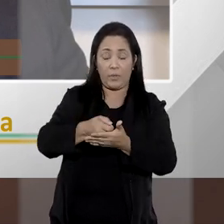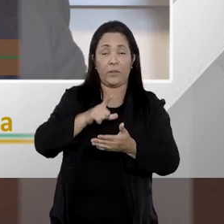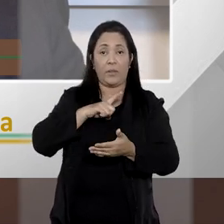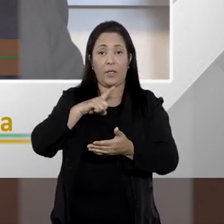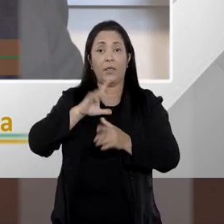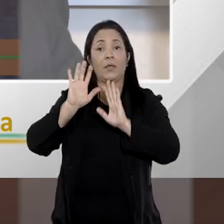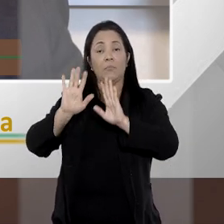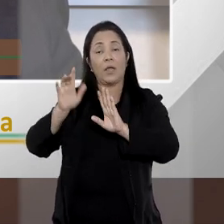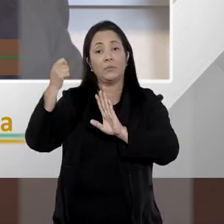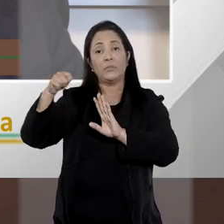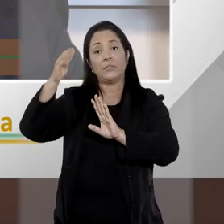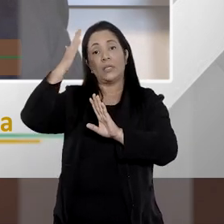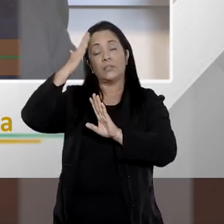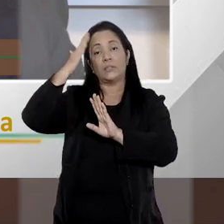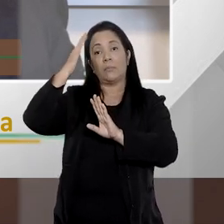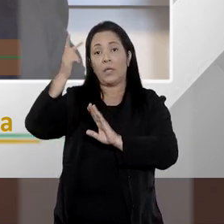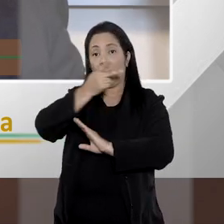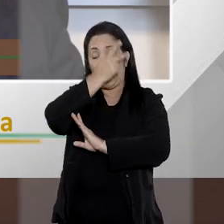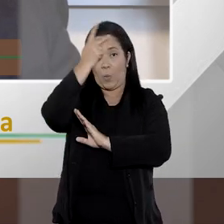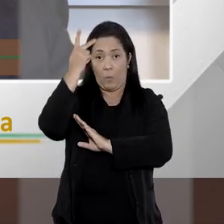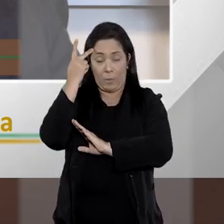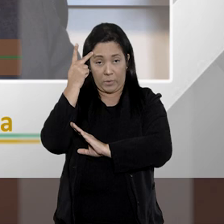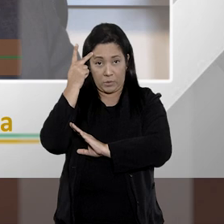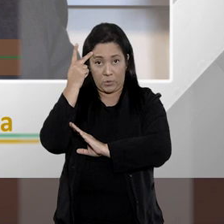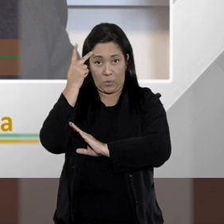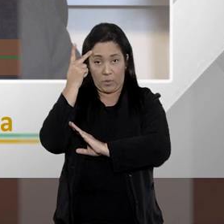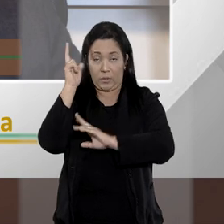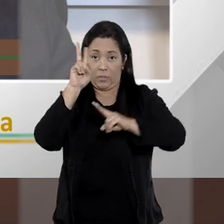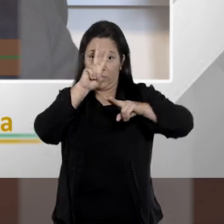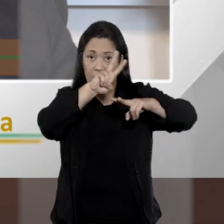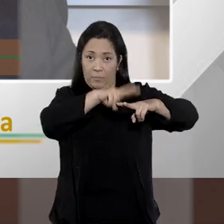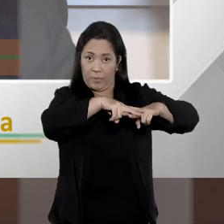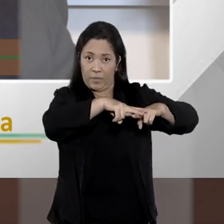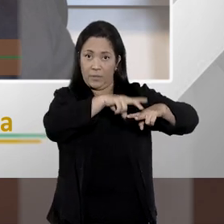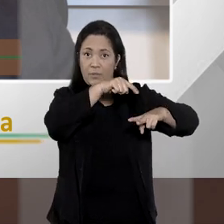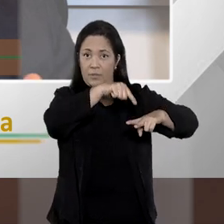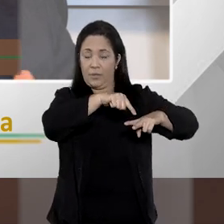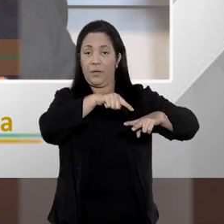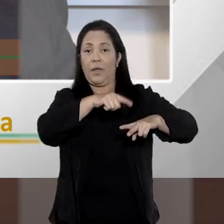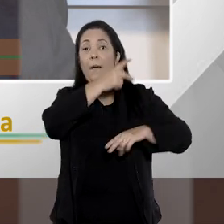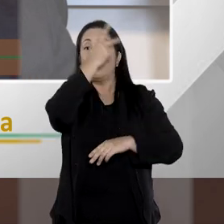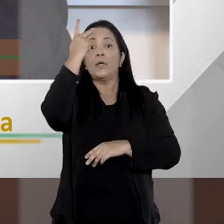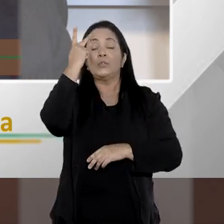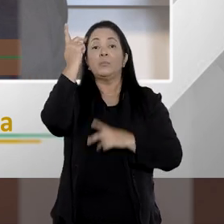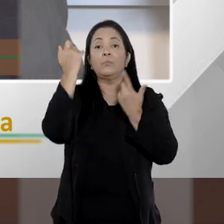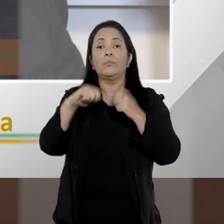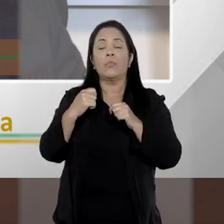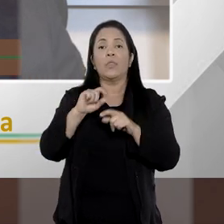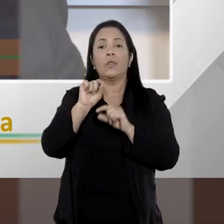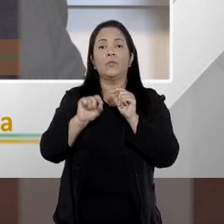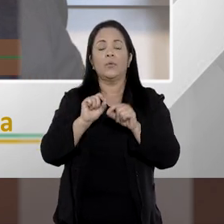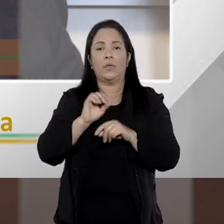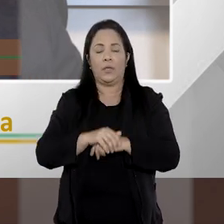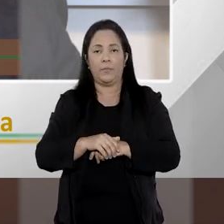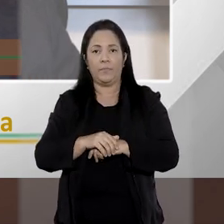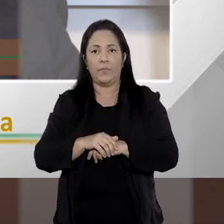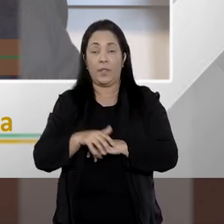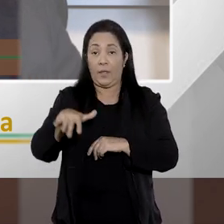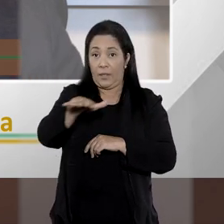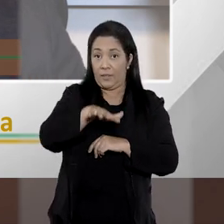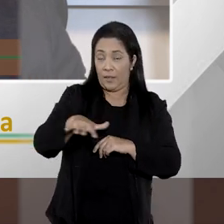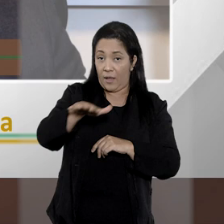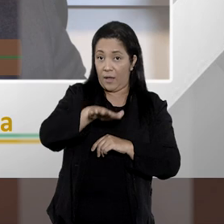humano da submissão de uma pessoa a uma pena privativa de liberdade. É um objeto comum de estudo